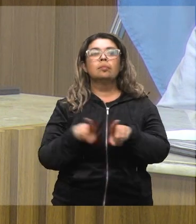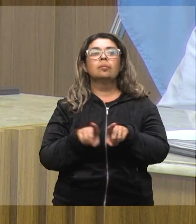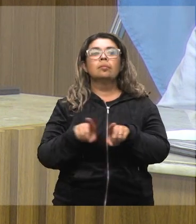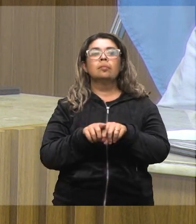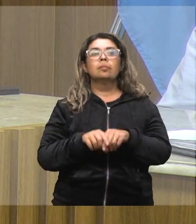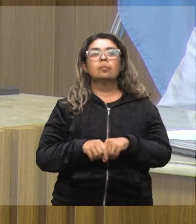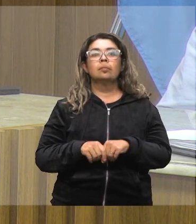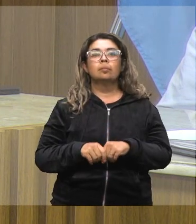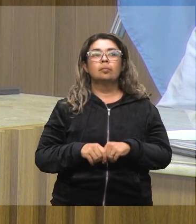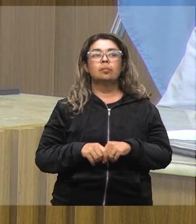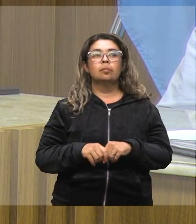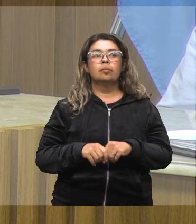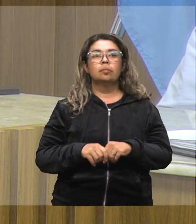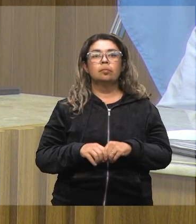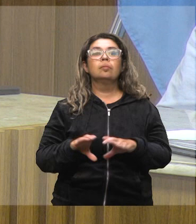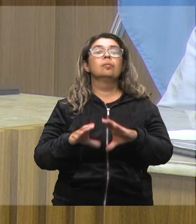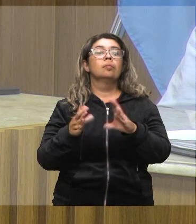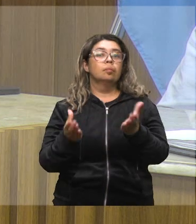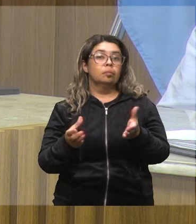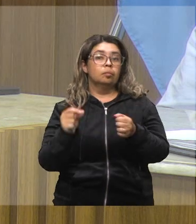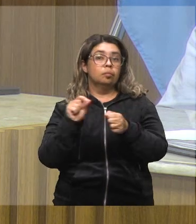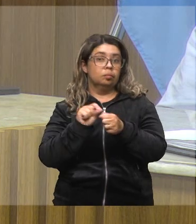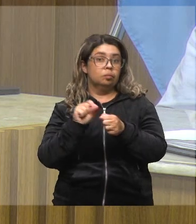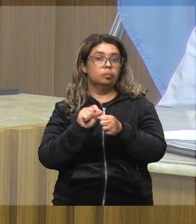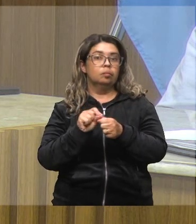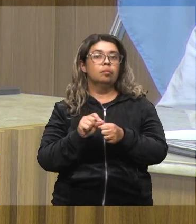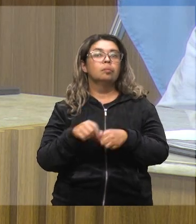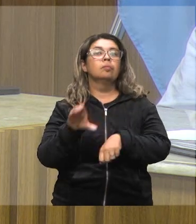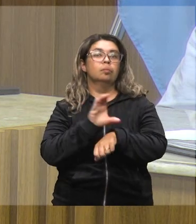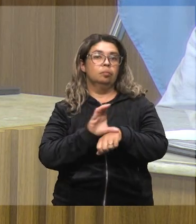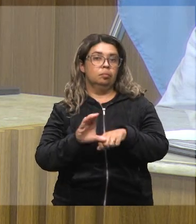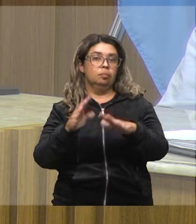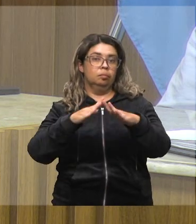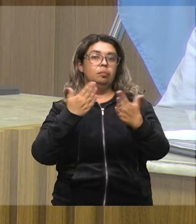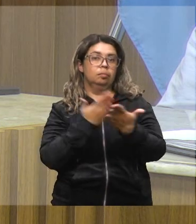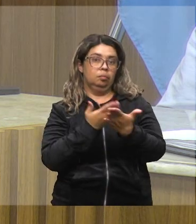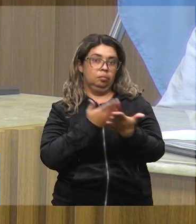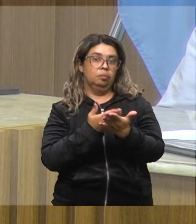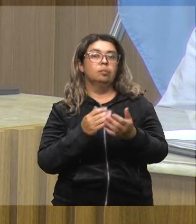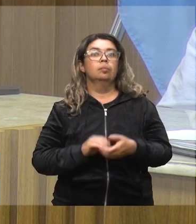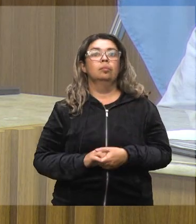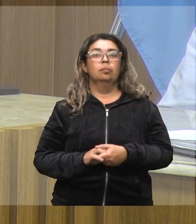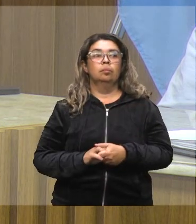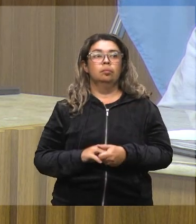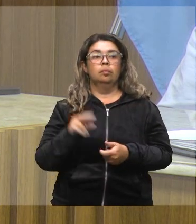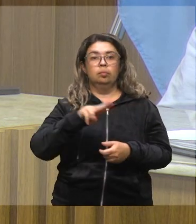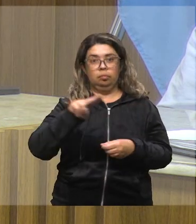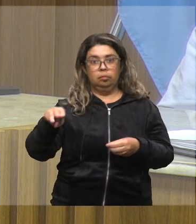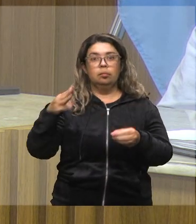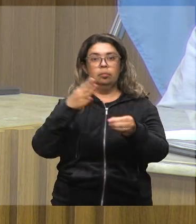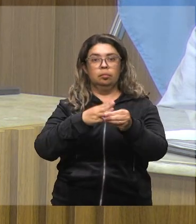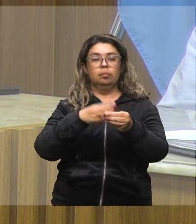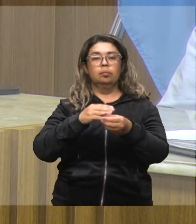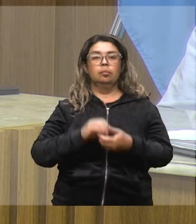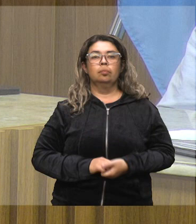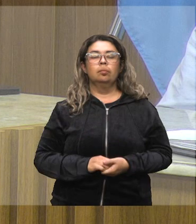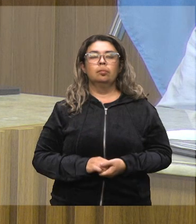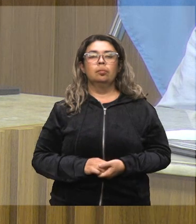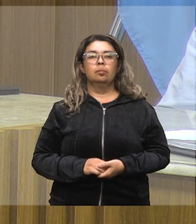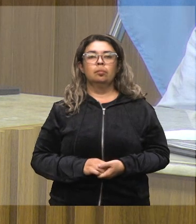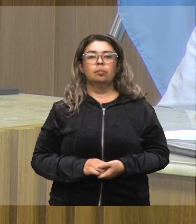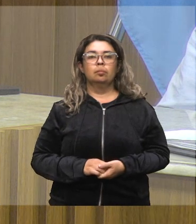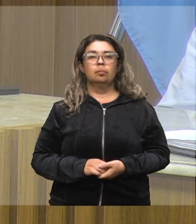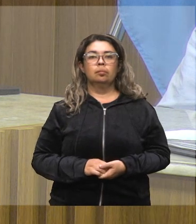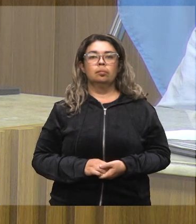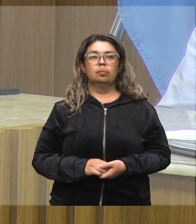instituição, as instituições educacionais e profissionalizantes, nome e município. E